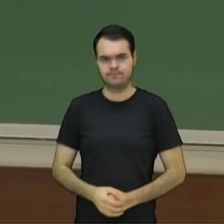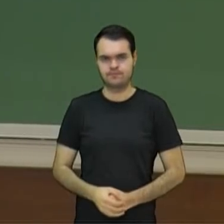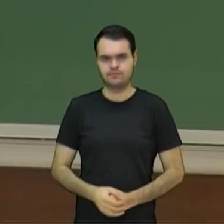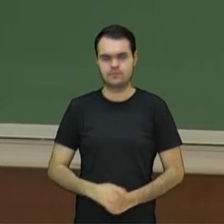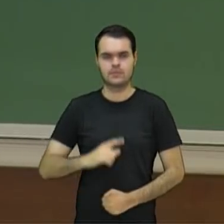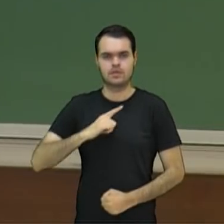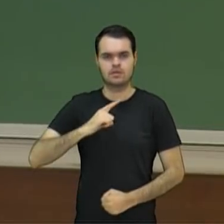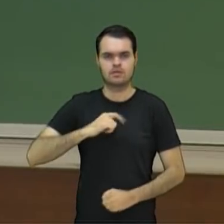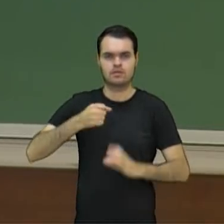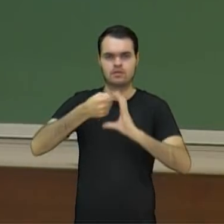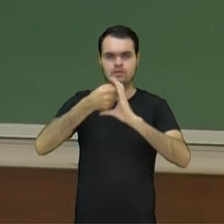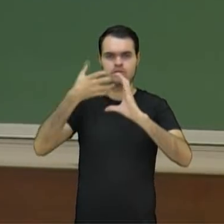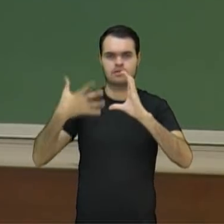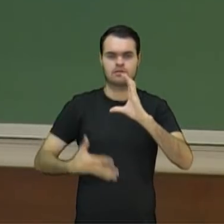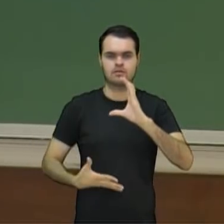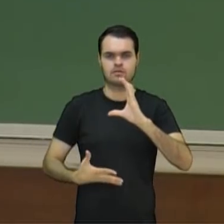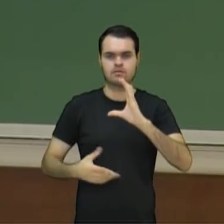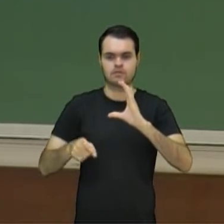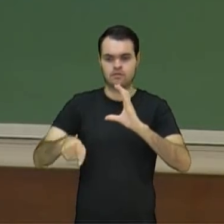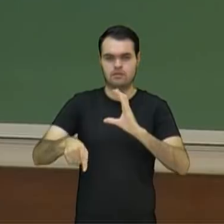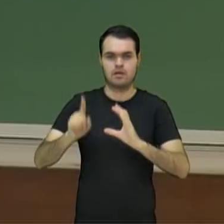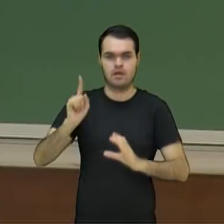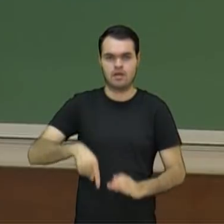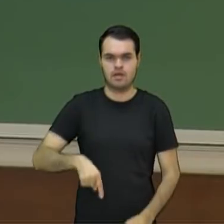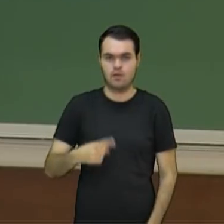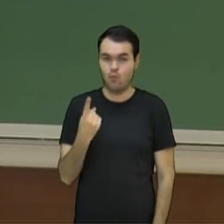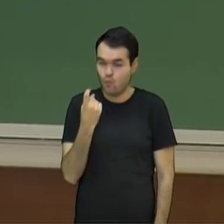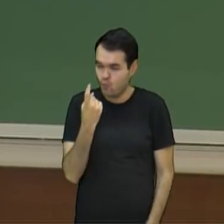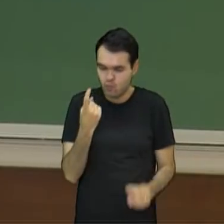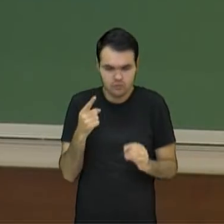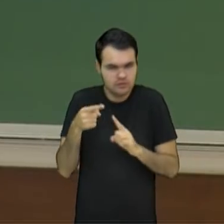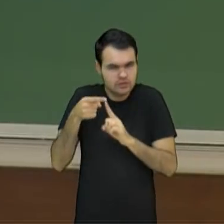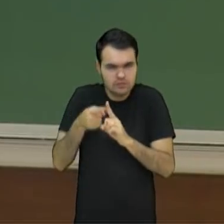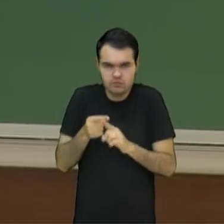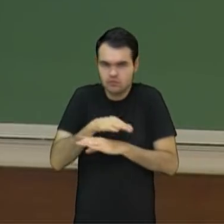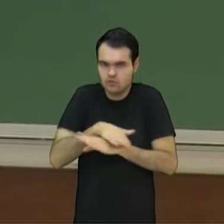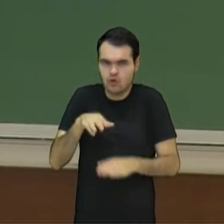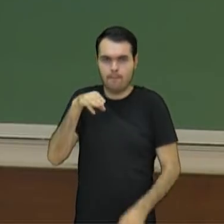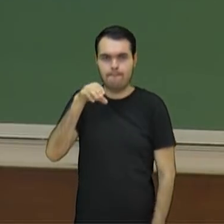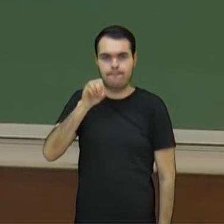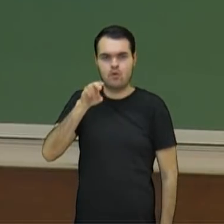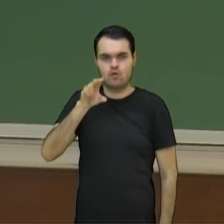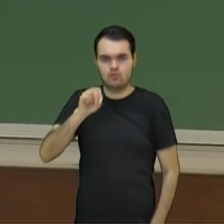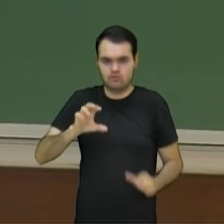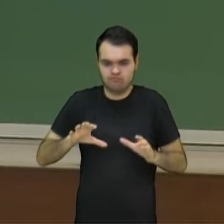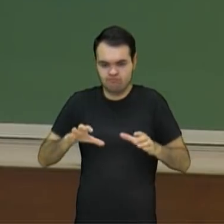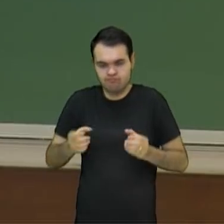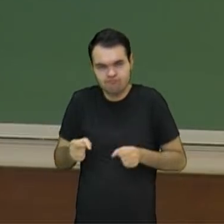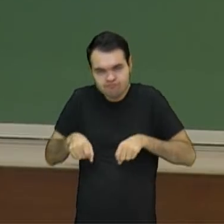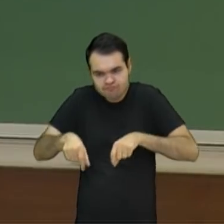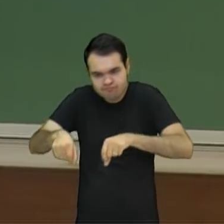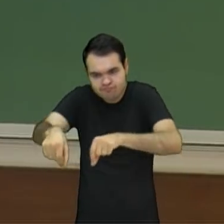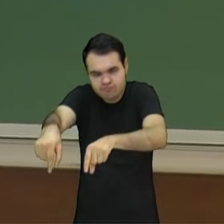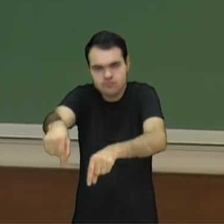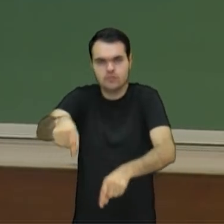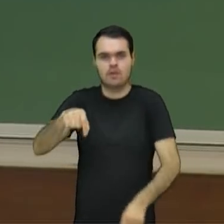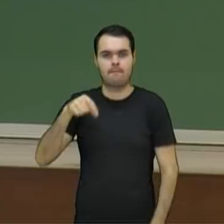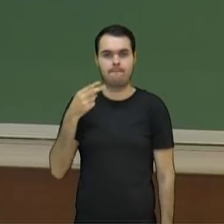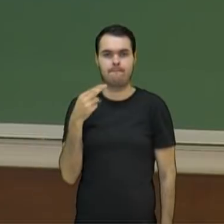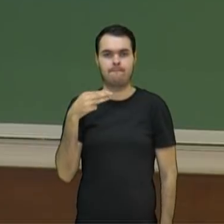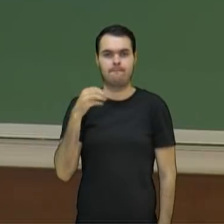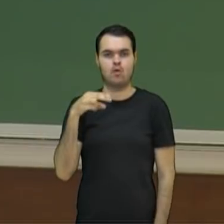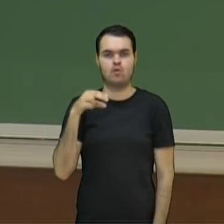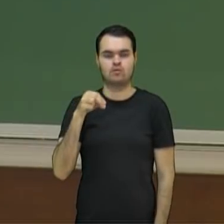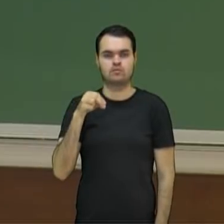como característica do plantation, a monocultura, ou seja, sempre que estiver algo sendo cultivado, vai